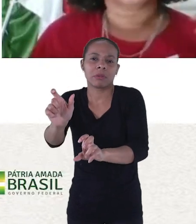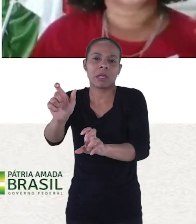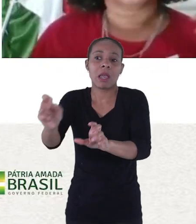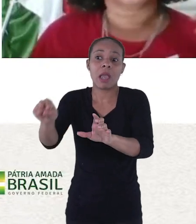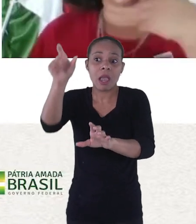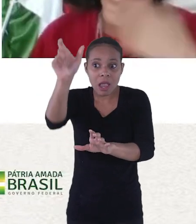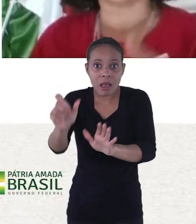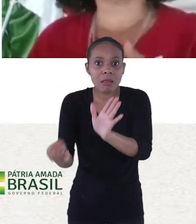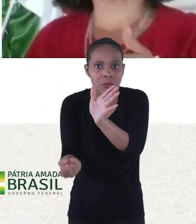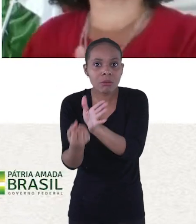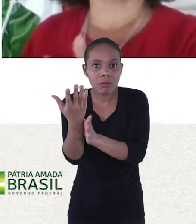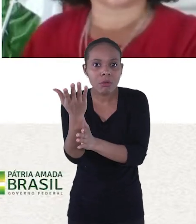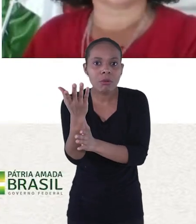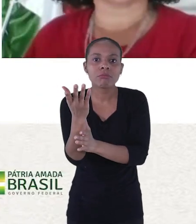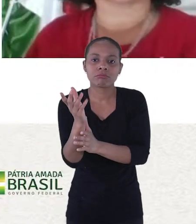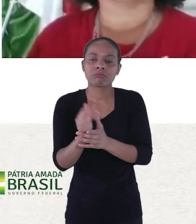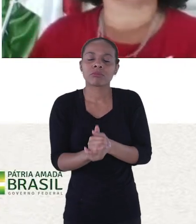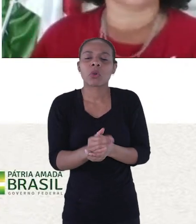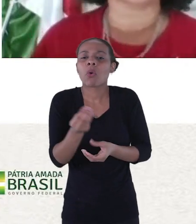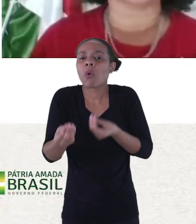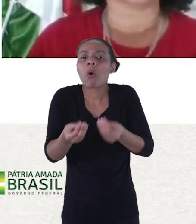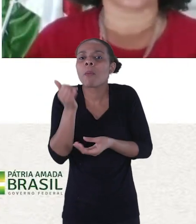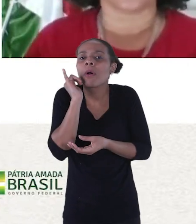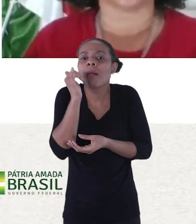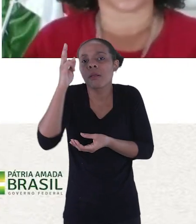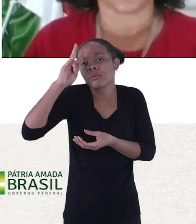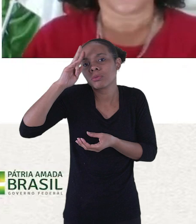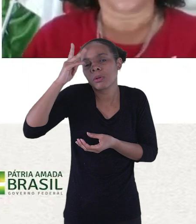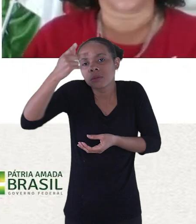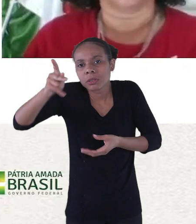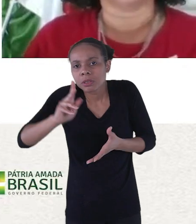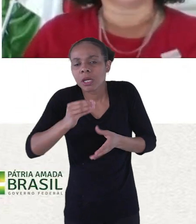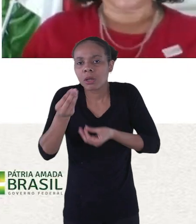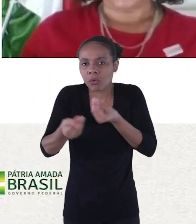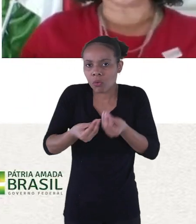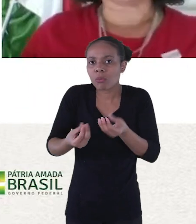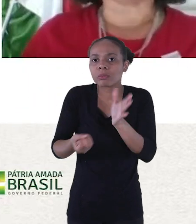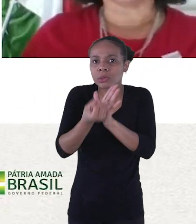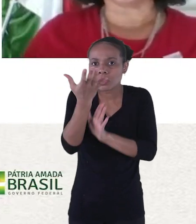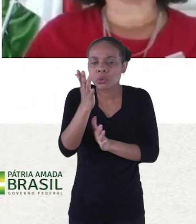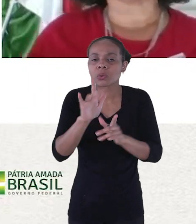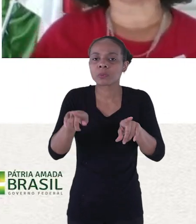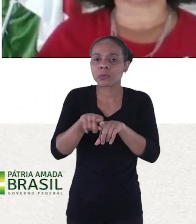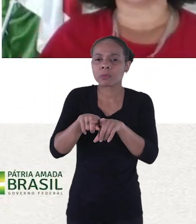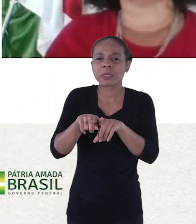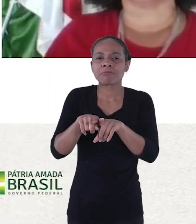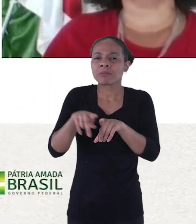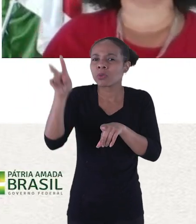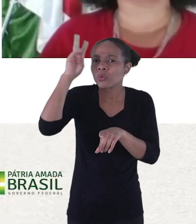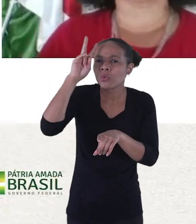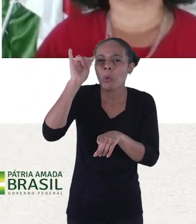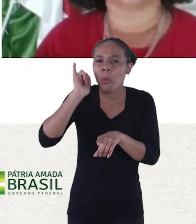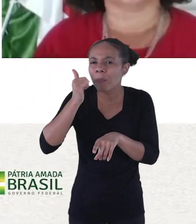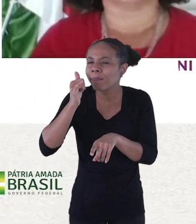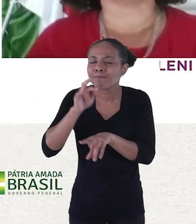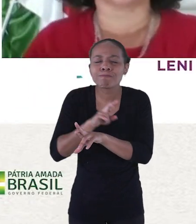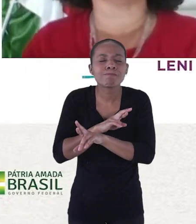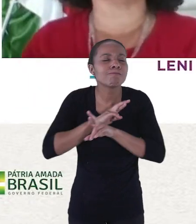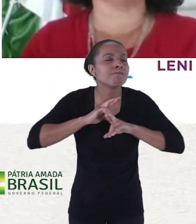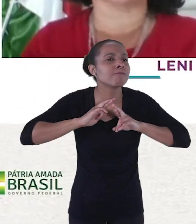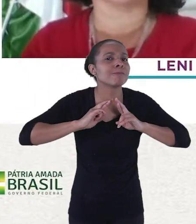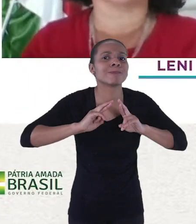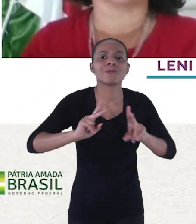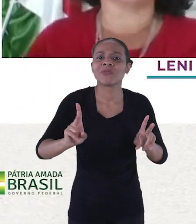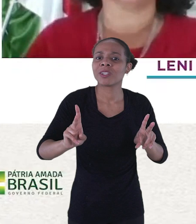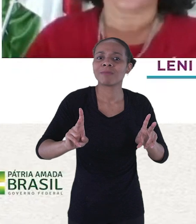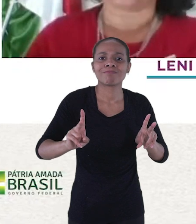foi, do sentido dos relatos que ela faz, esses relatos bem diferentes, a gente não tem um